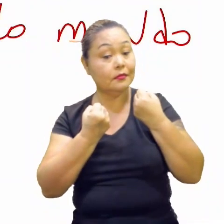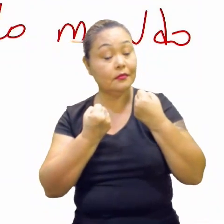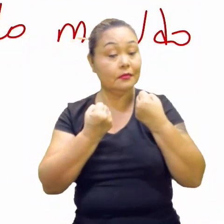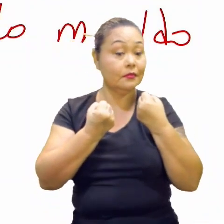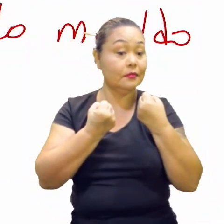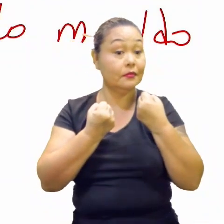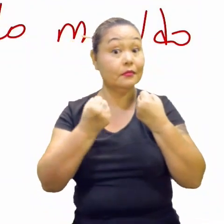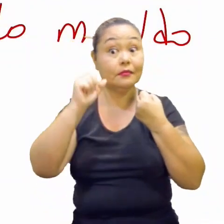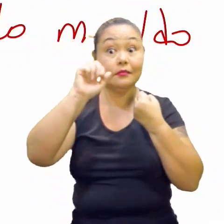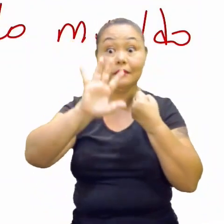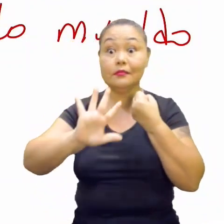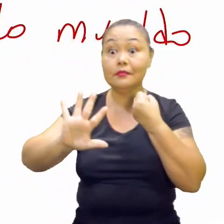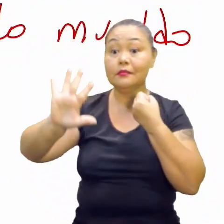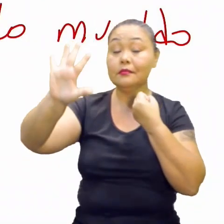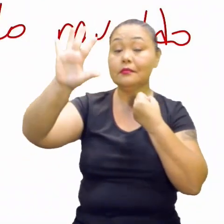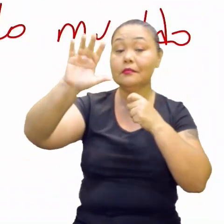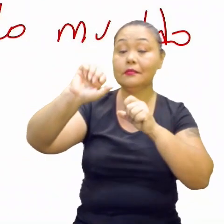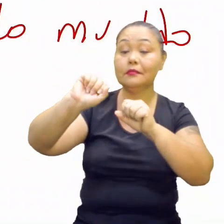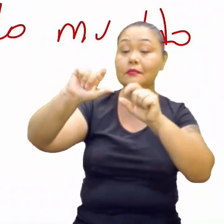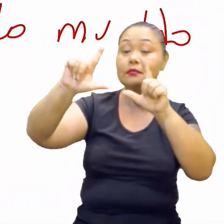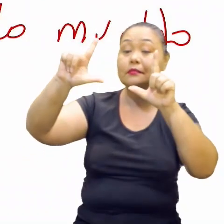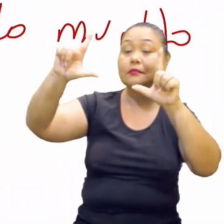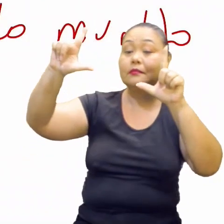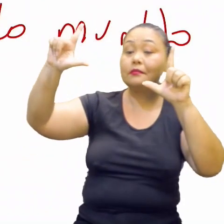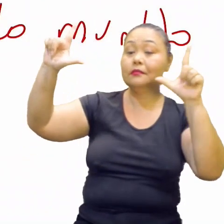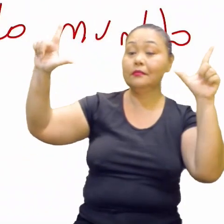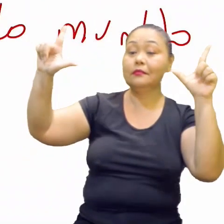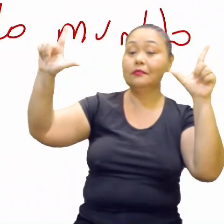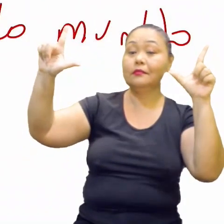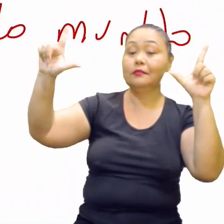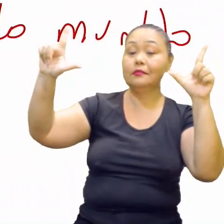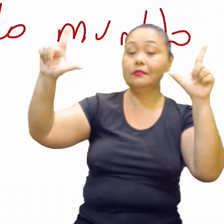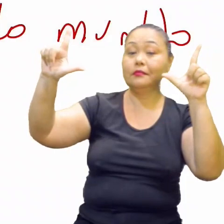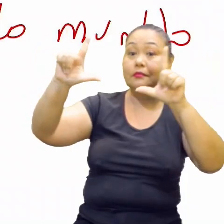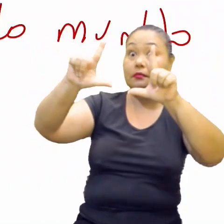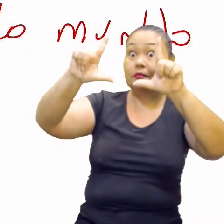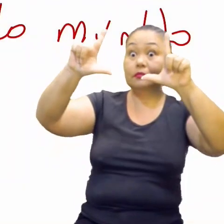está estampada em um outdoor bem grande,